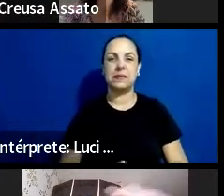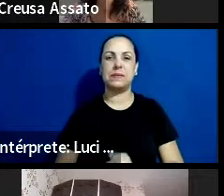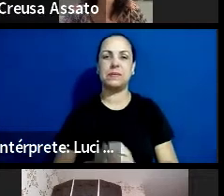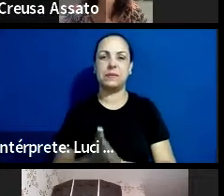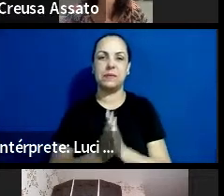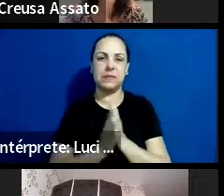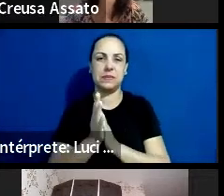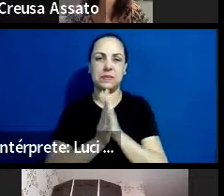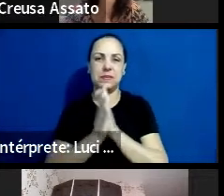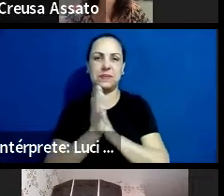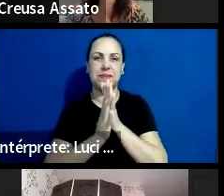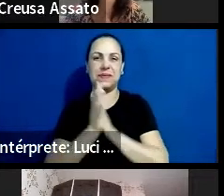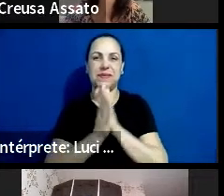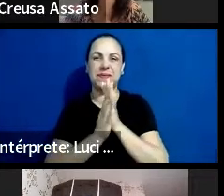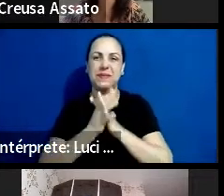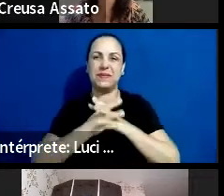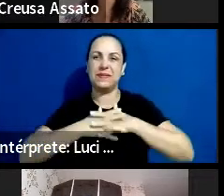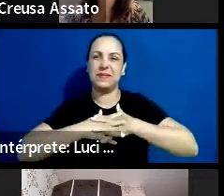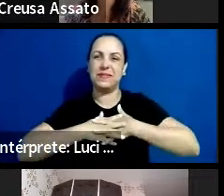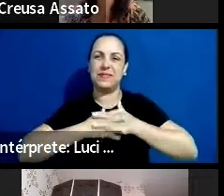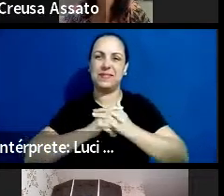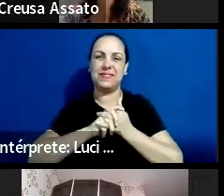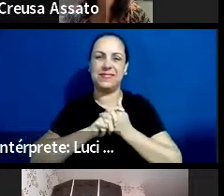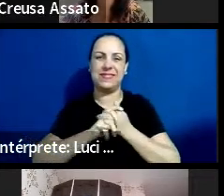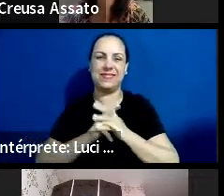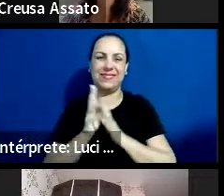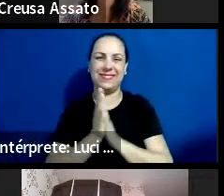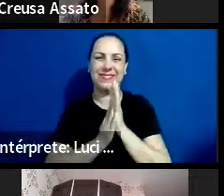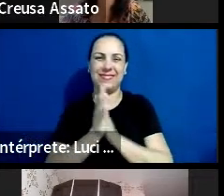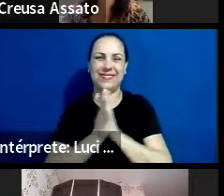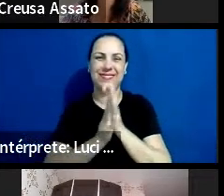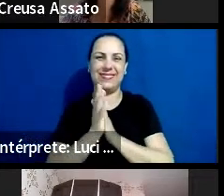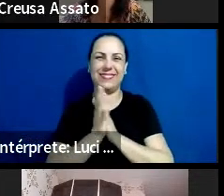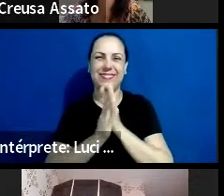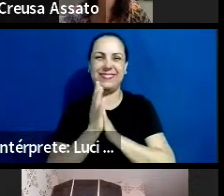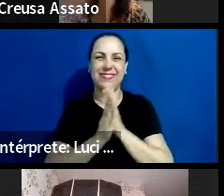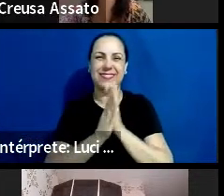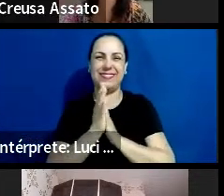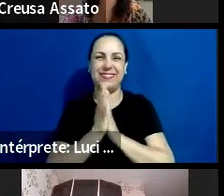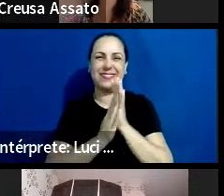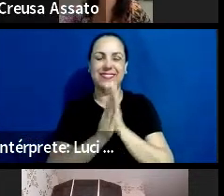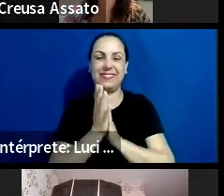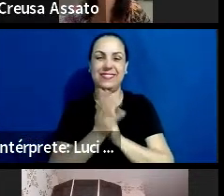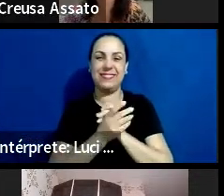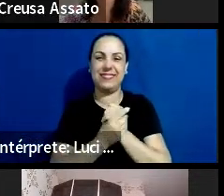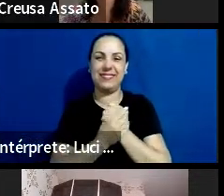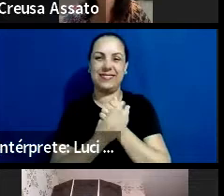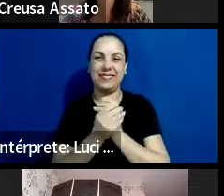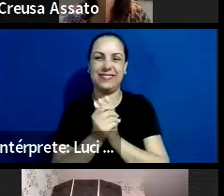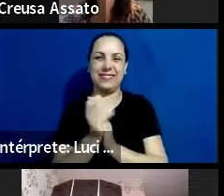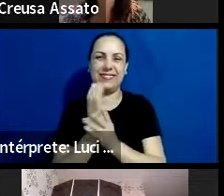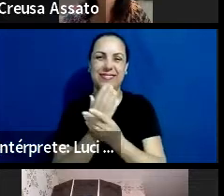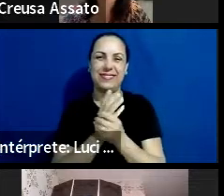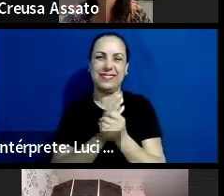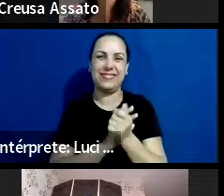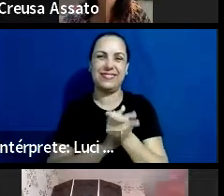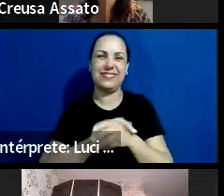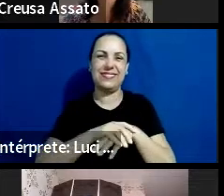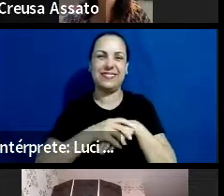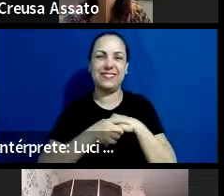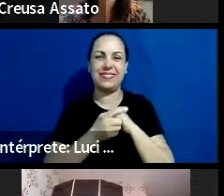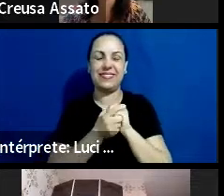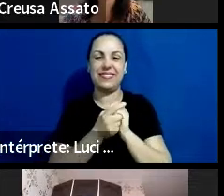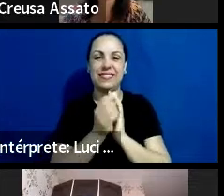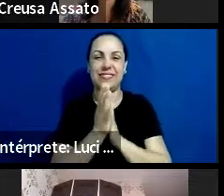a noite, boa todos. noite. Boa noite a todos. Boa noite a todos. Boa noite.